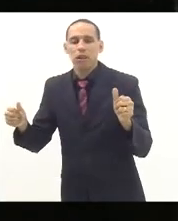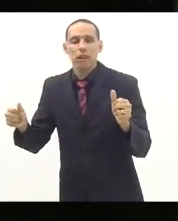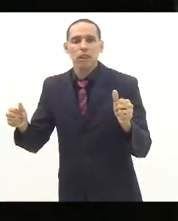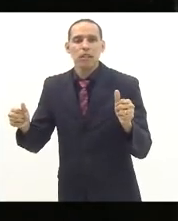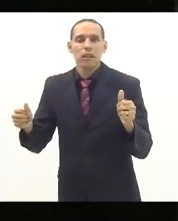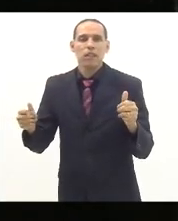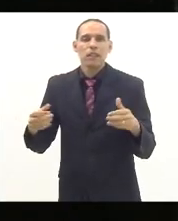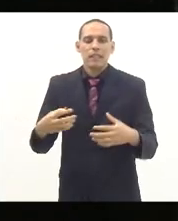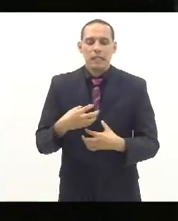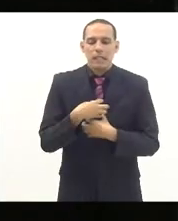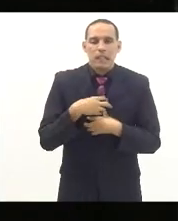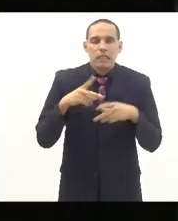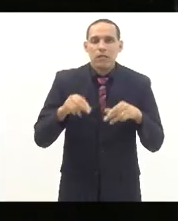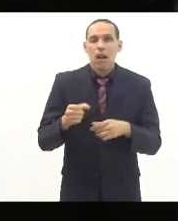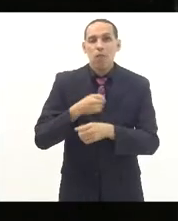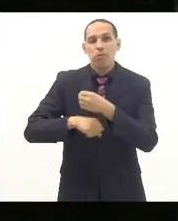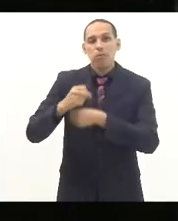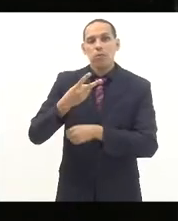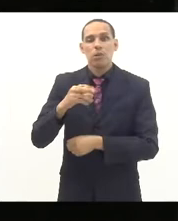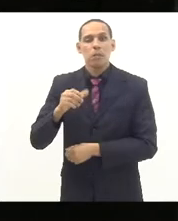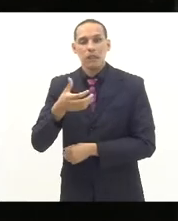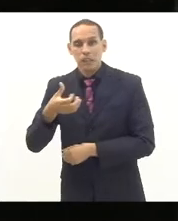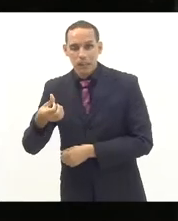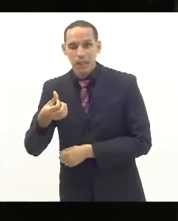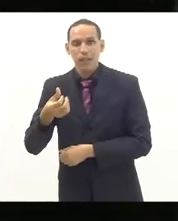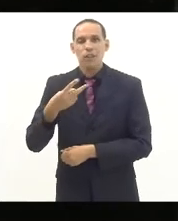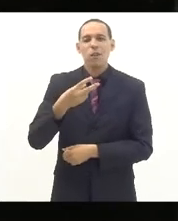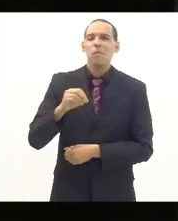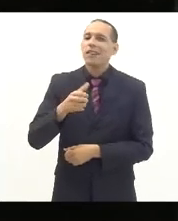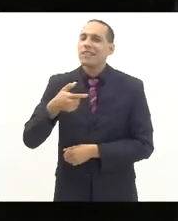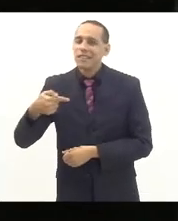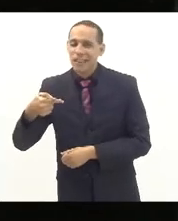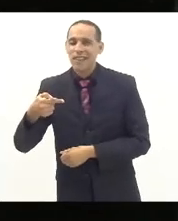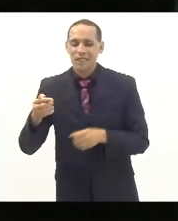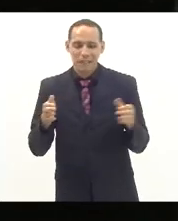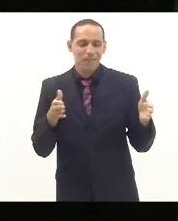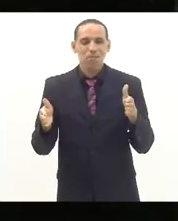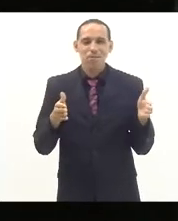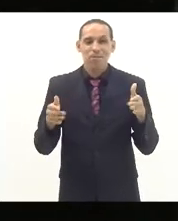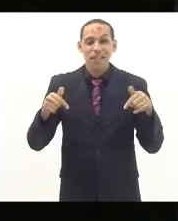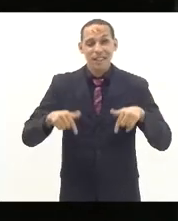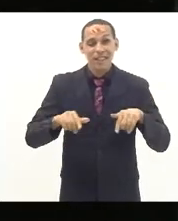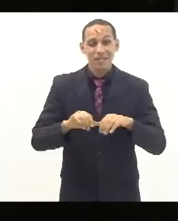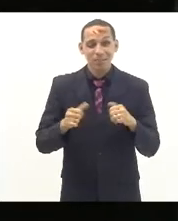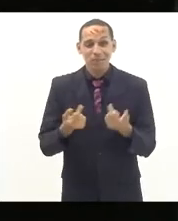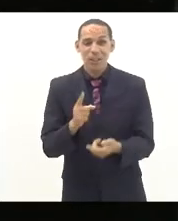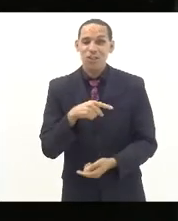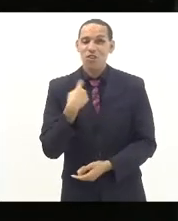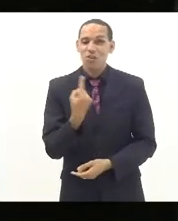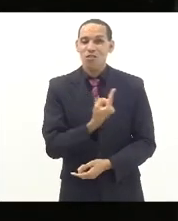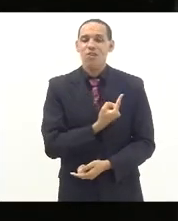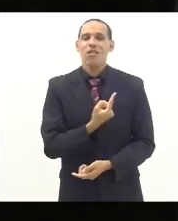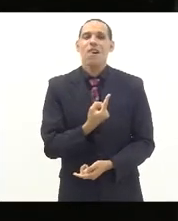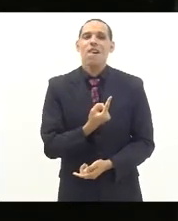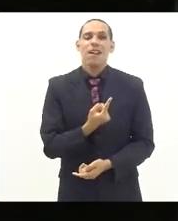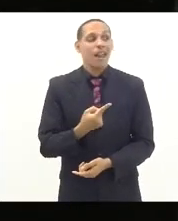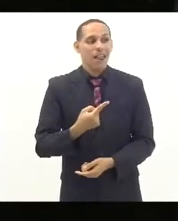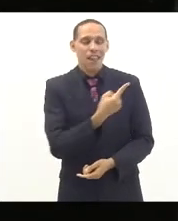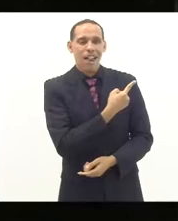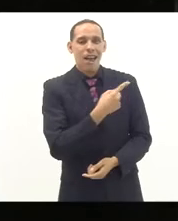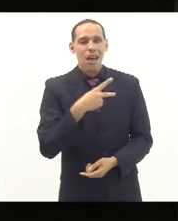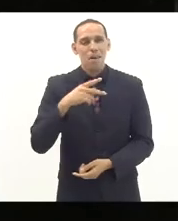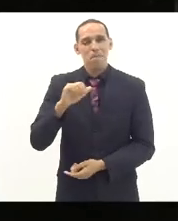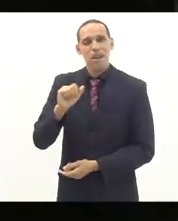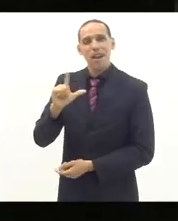sintoma de 2016 de 2017 quando nós nessa casa no então Palácio